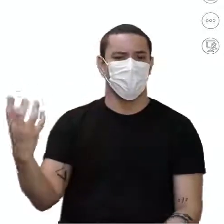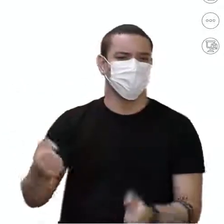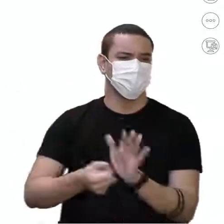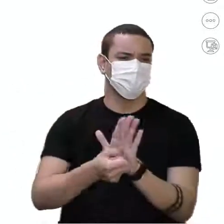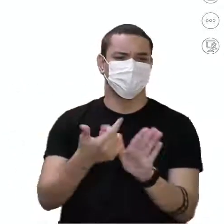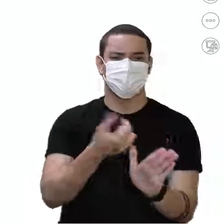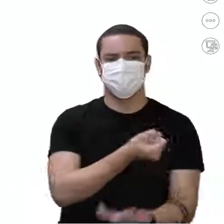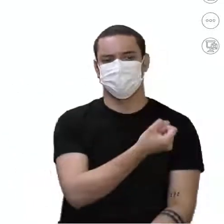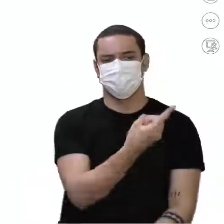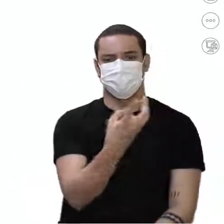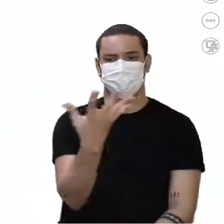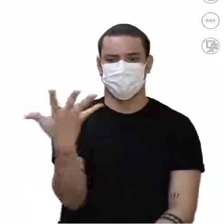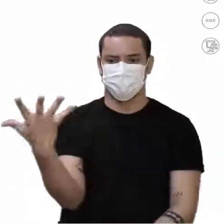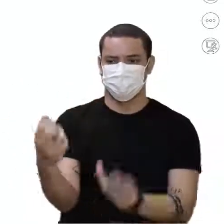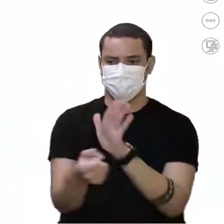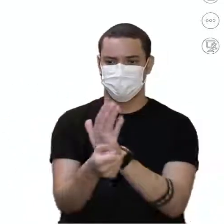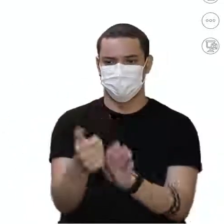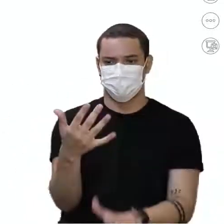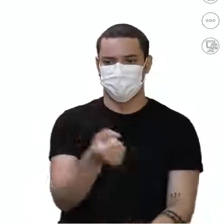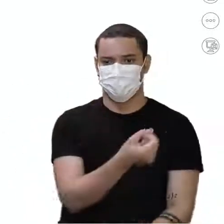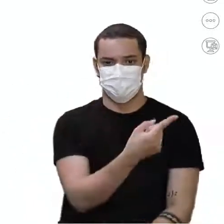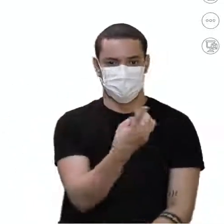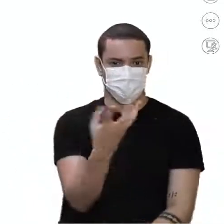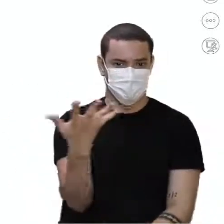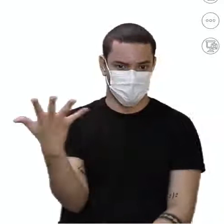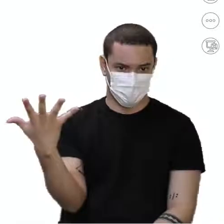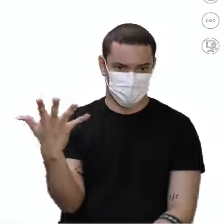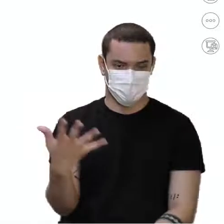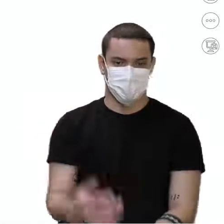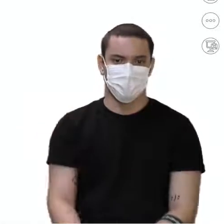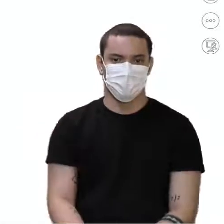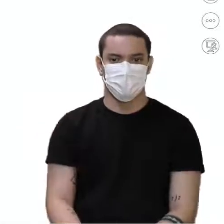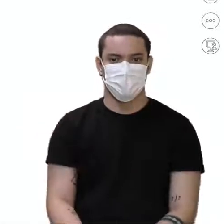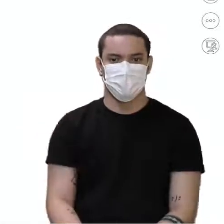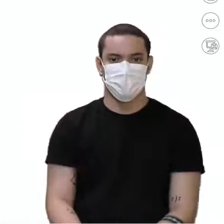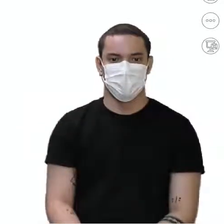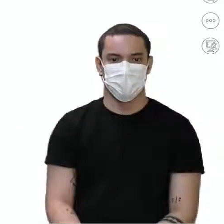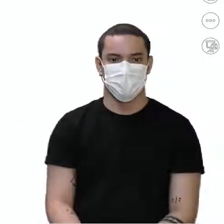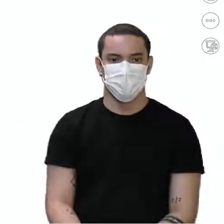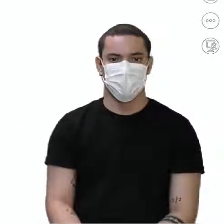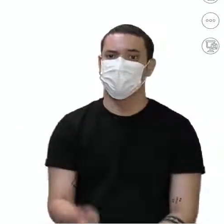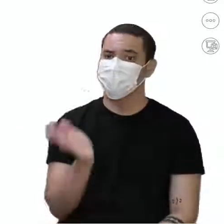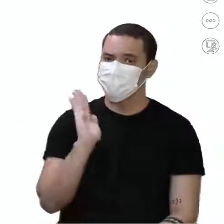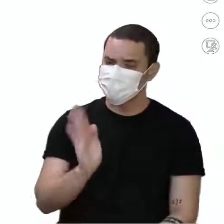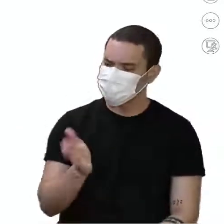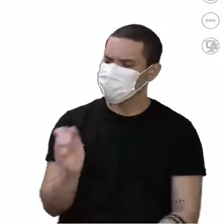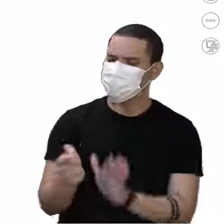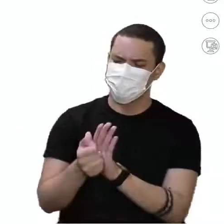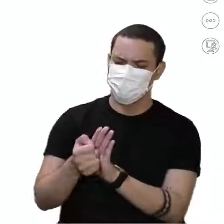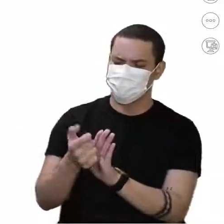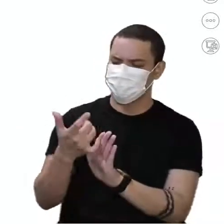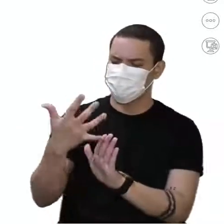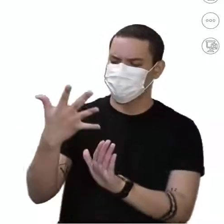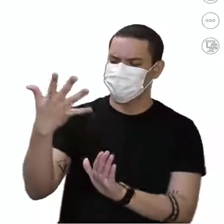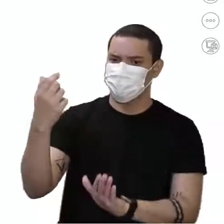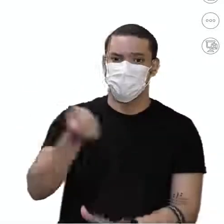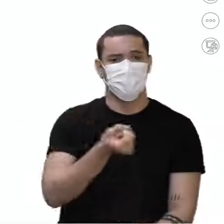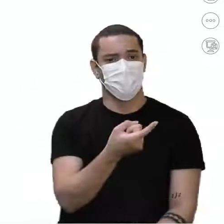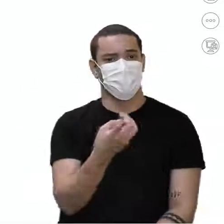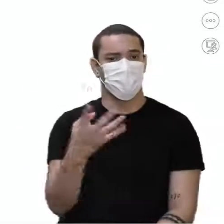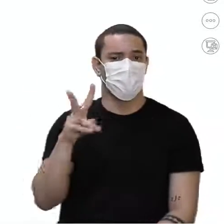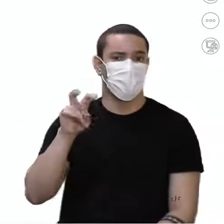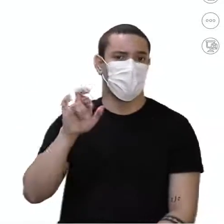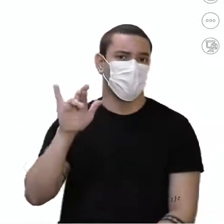a palavra many, que significa muitas, several, que significa várias, continua times, continua a palavra times, que